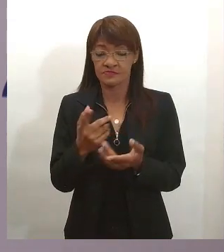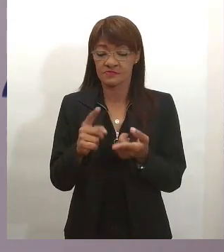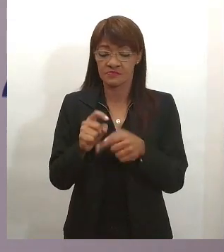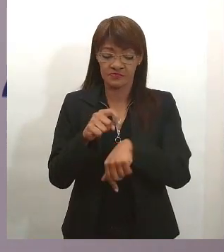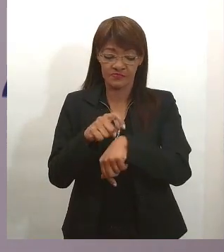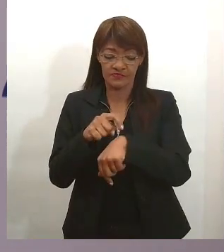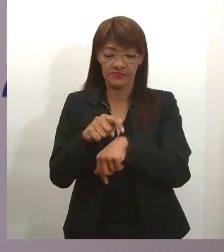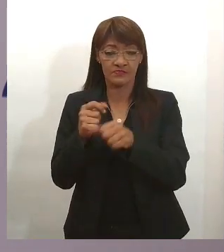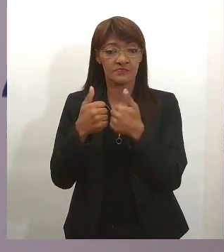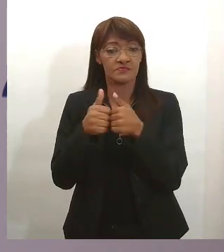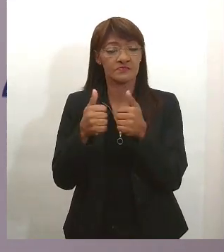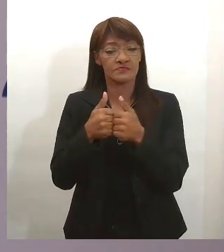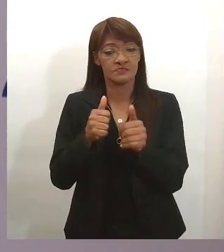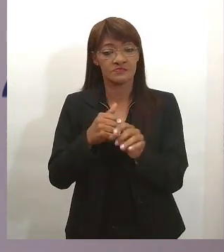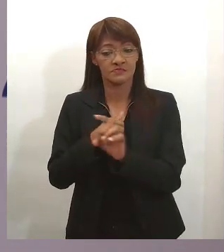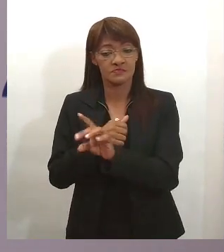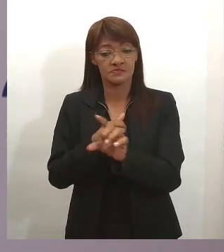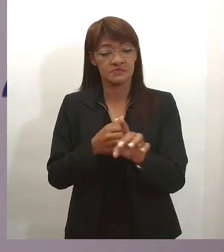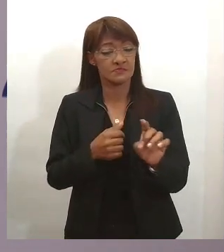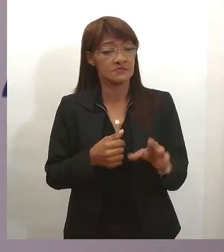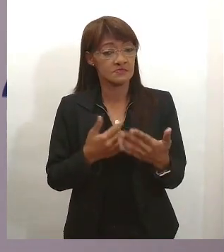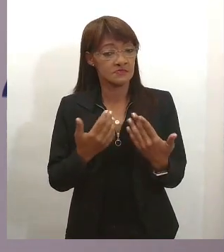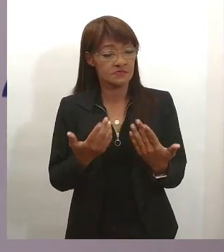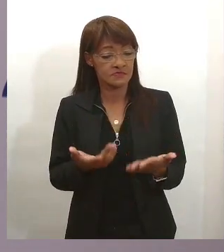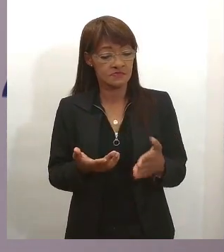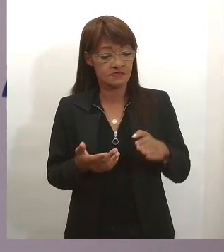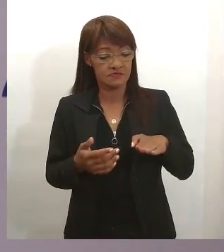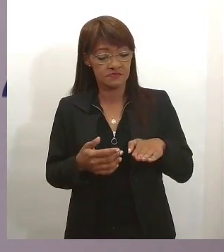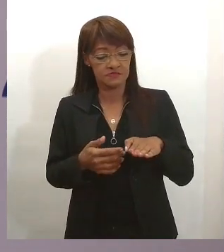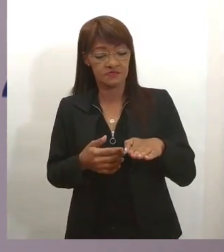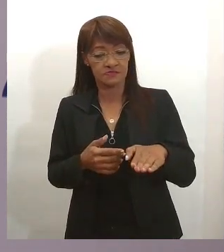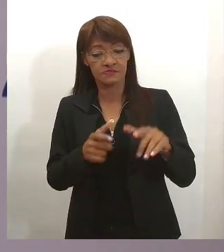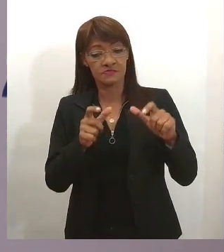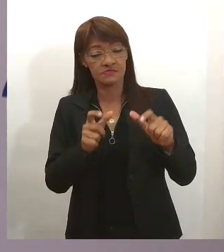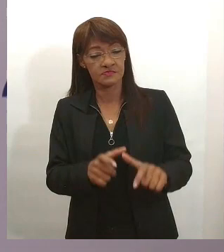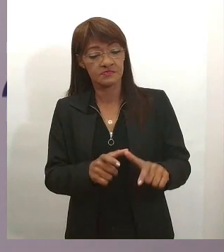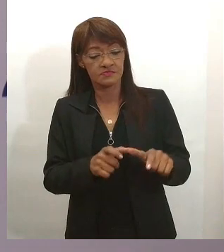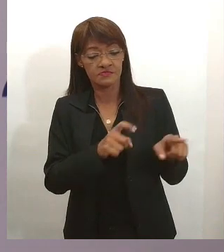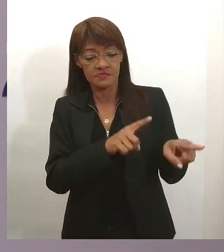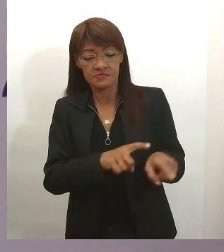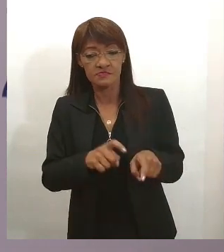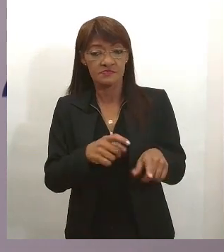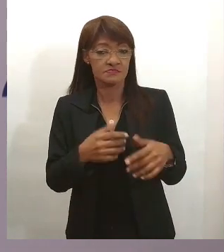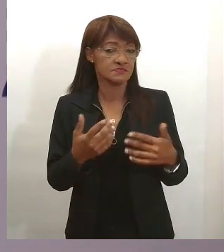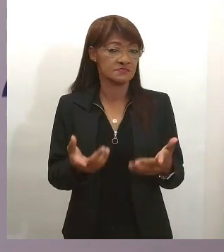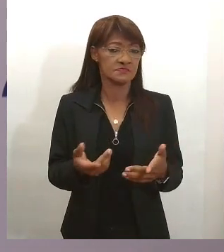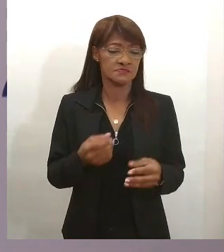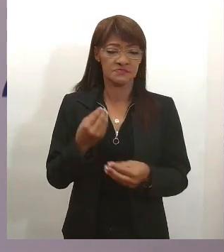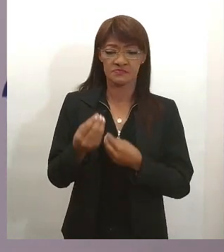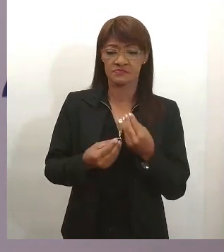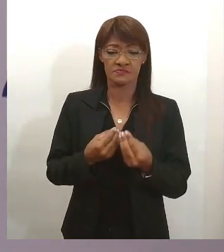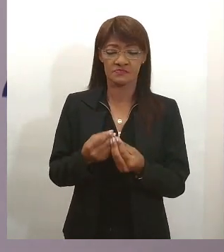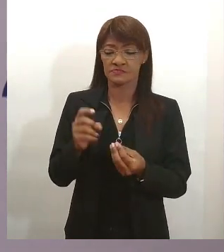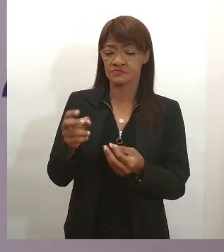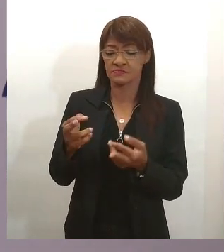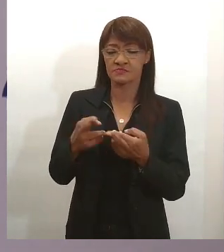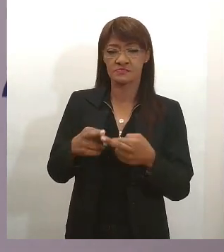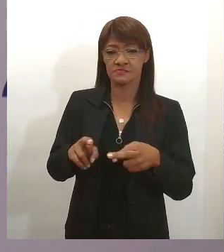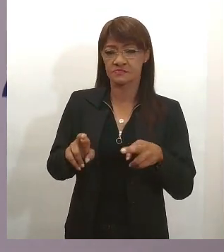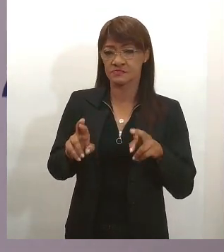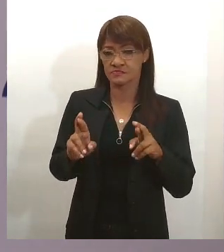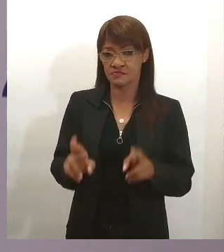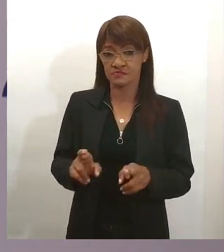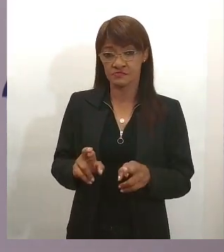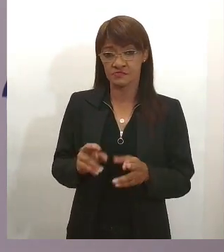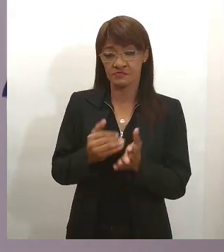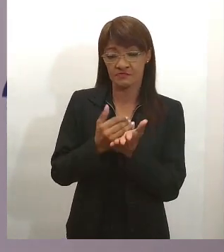passam, né, nesses povoados. Então não adianta resolver uma situação pela metade e espero que, né, que